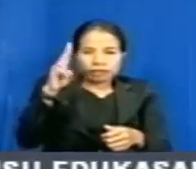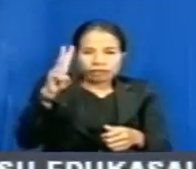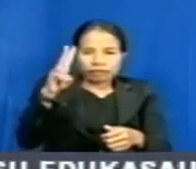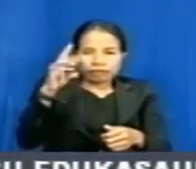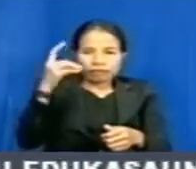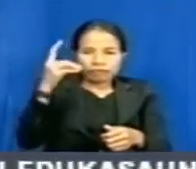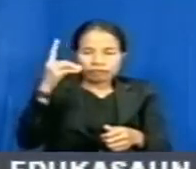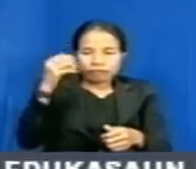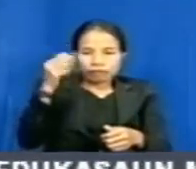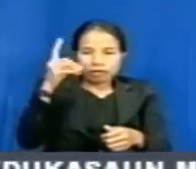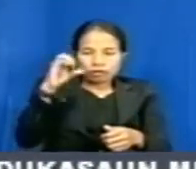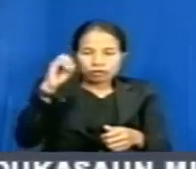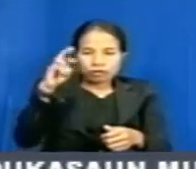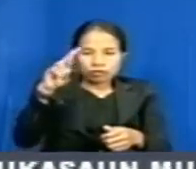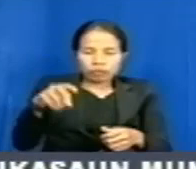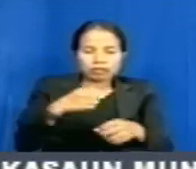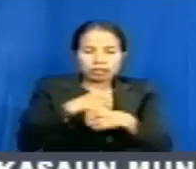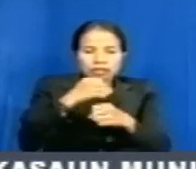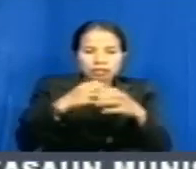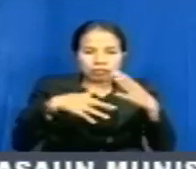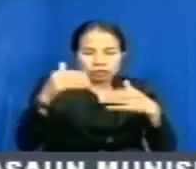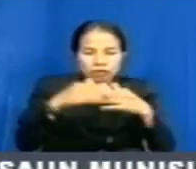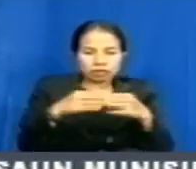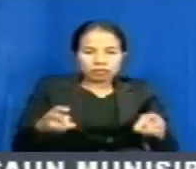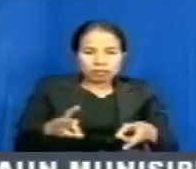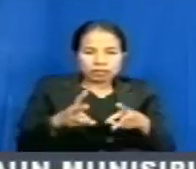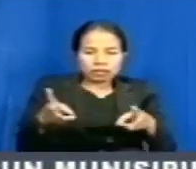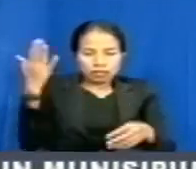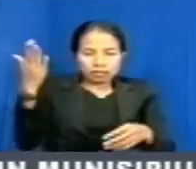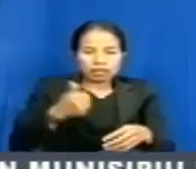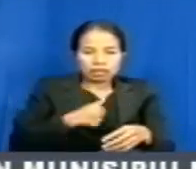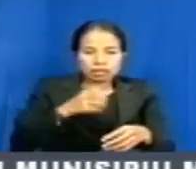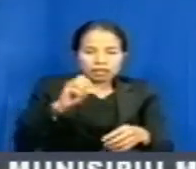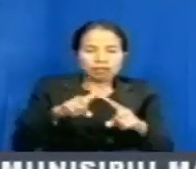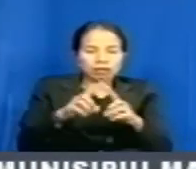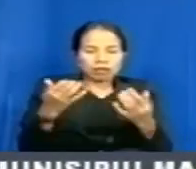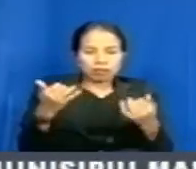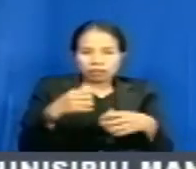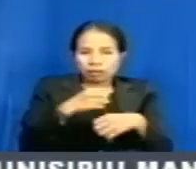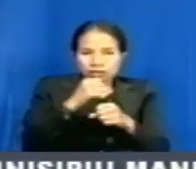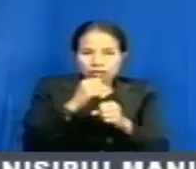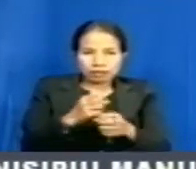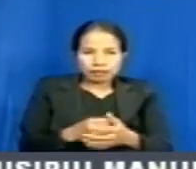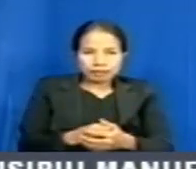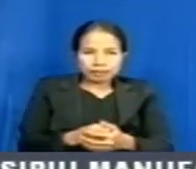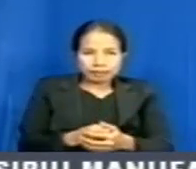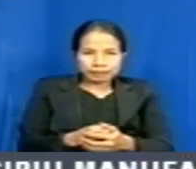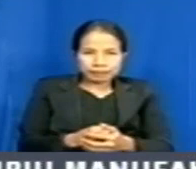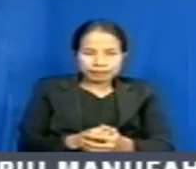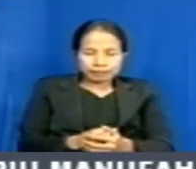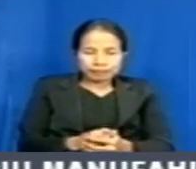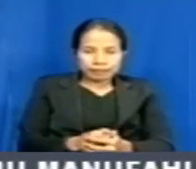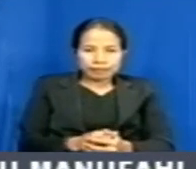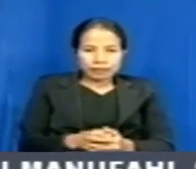Nacatac, se a construção da estrada, quilômetro do Anulo e a Inaro Vila, mas veto agora a realiza. Primeiro a realiza a estrada.